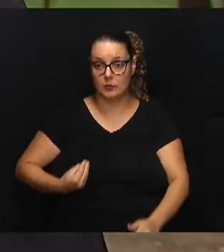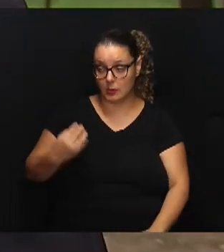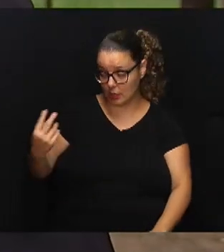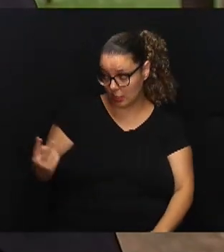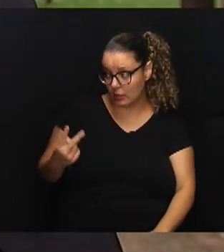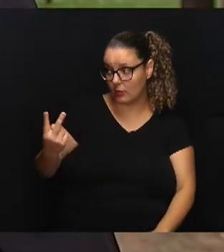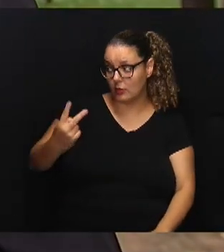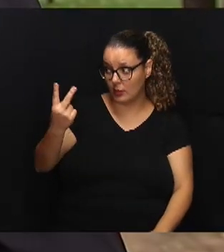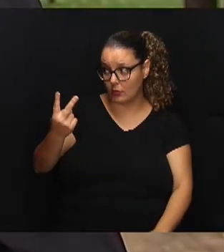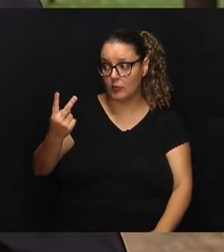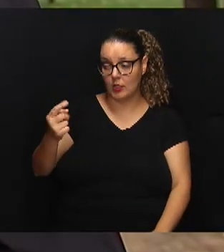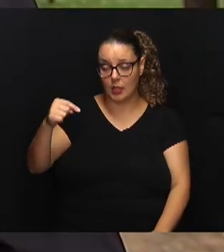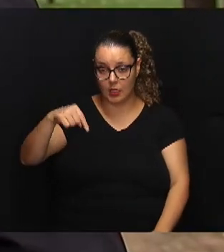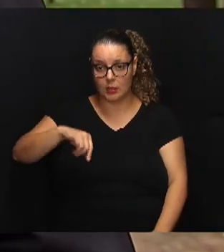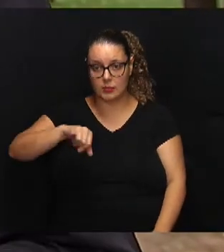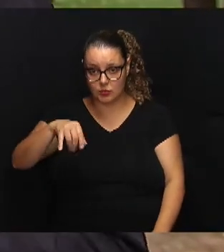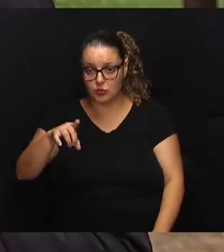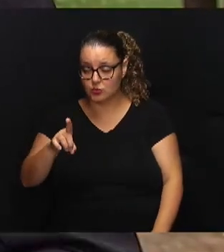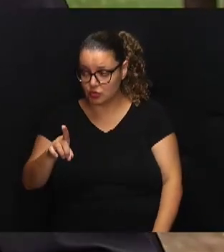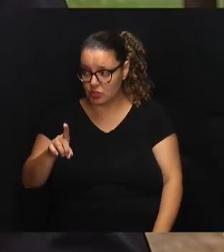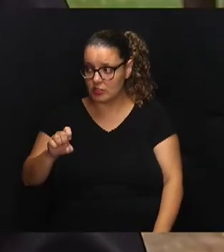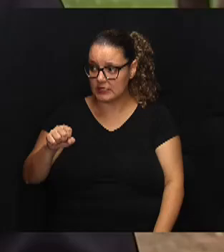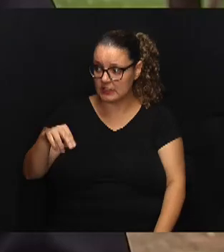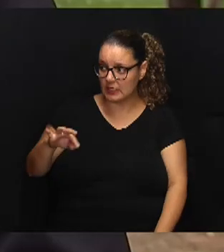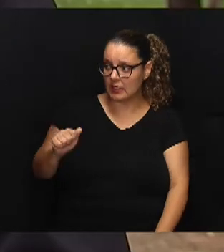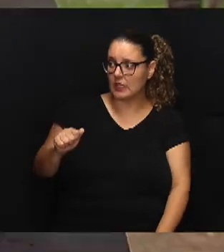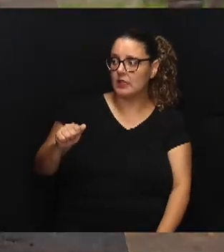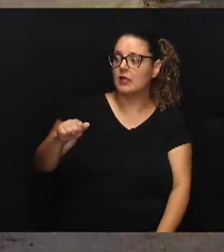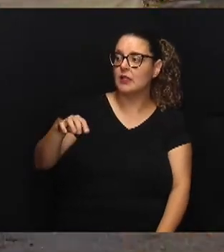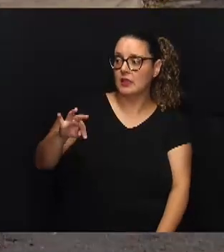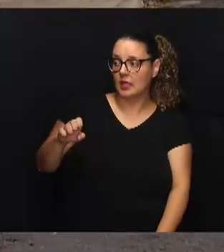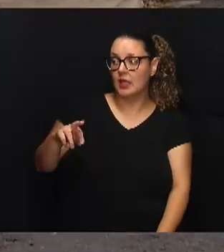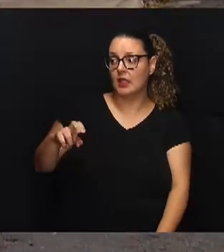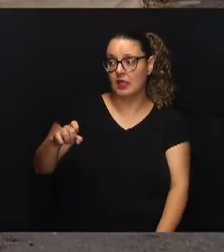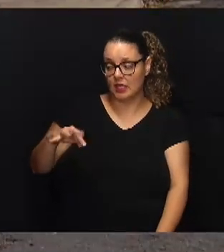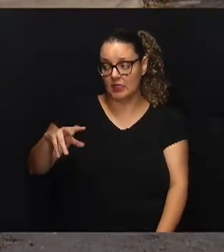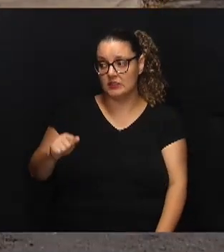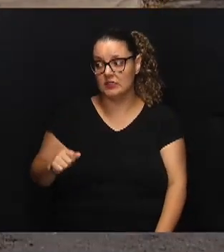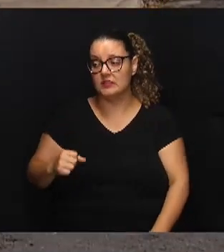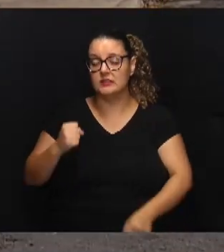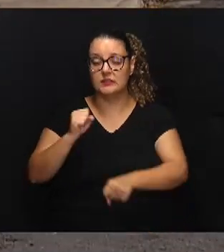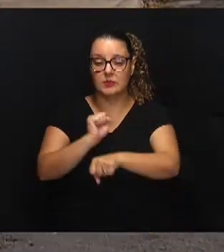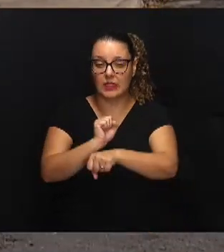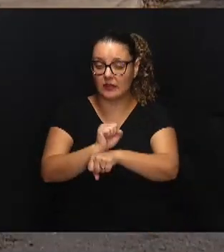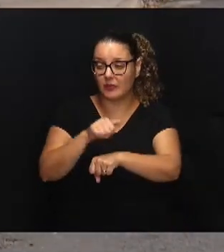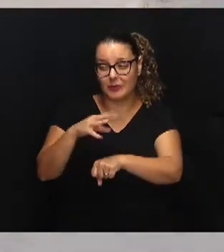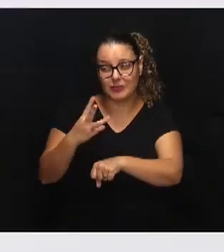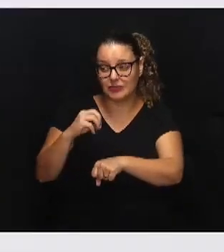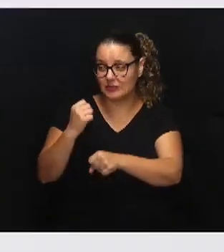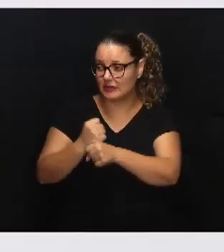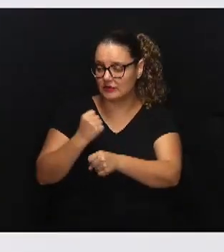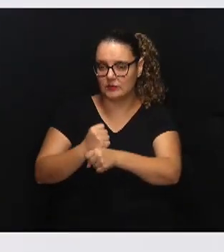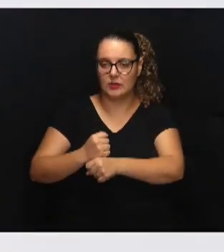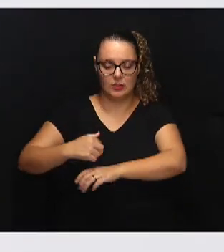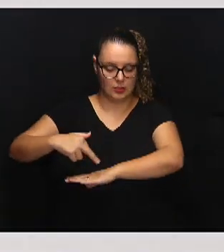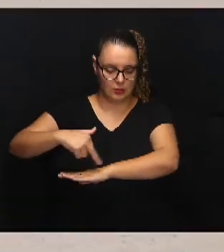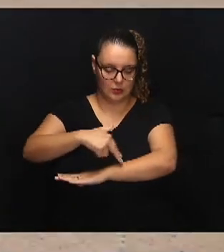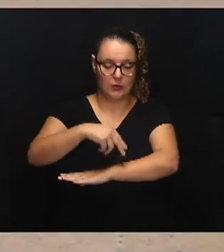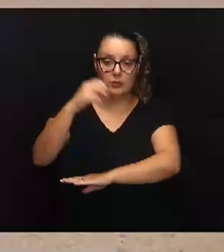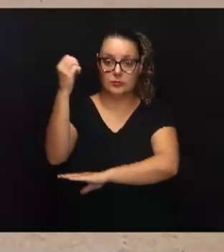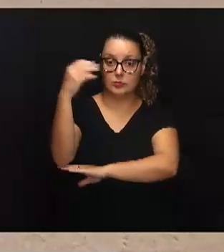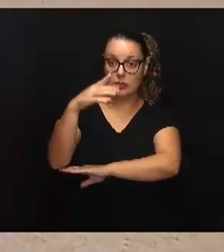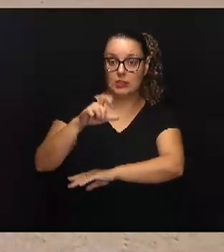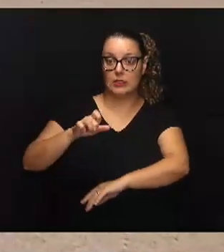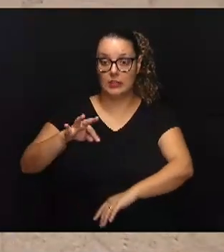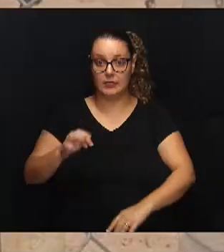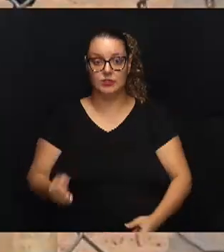valorização aqui do Jardim Santa Terezinha, que há quase 30 anos esperava essa revitalização. Foi calçamento, iluminação de LED,